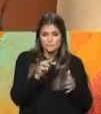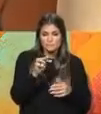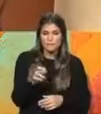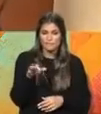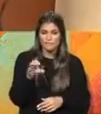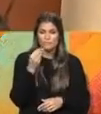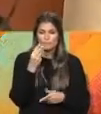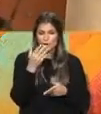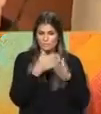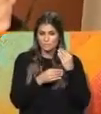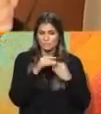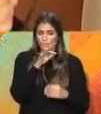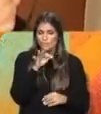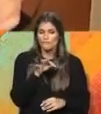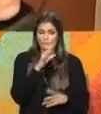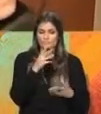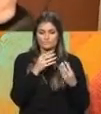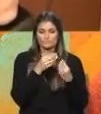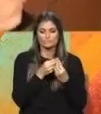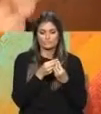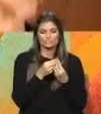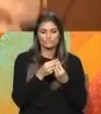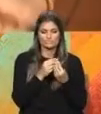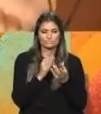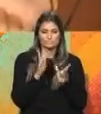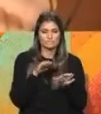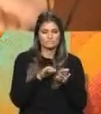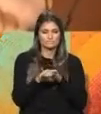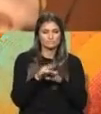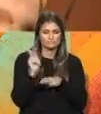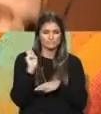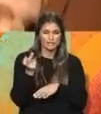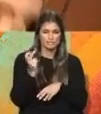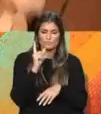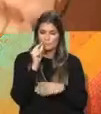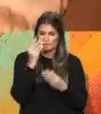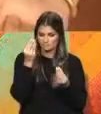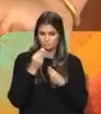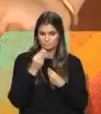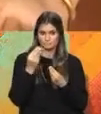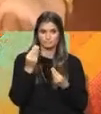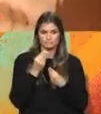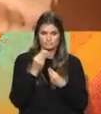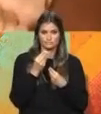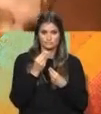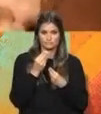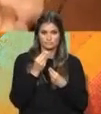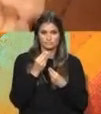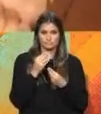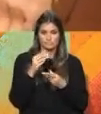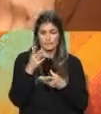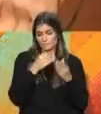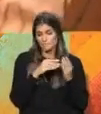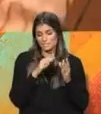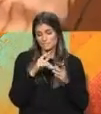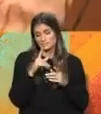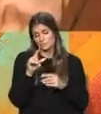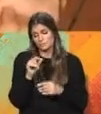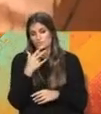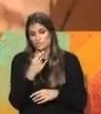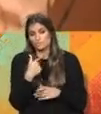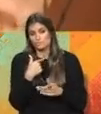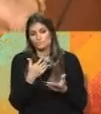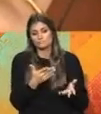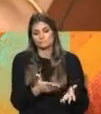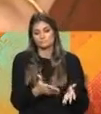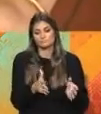aprendeu? Aprendeu com familiares? Já pratico isto há muitos anos. Aprendi com o meu pai. Aprendi quase sozinho. Comecei a fazer uma cestinha